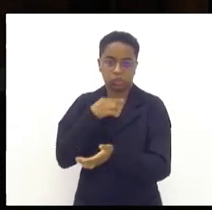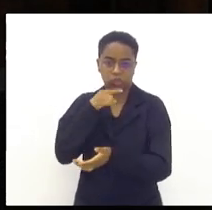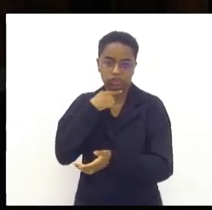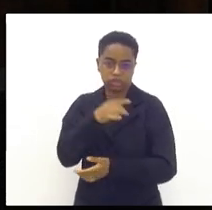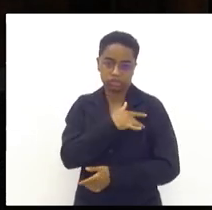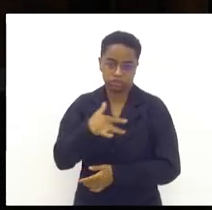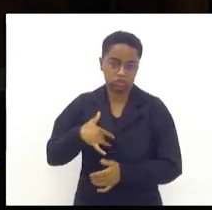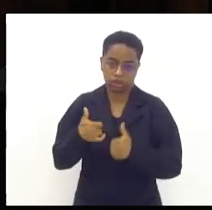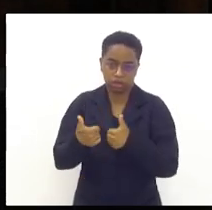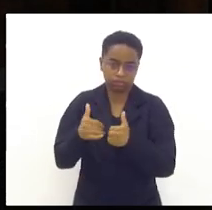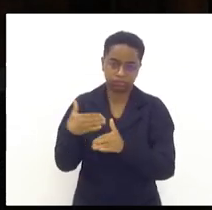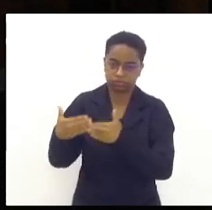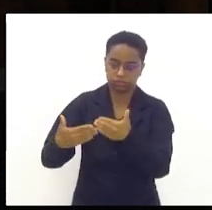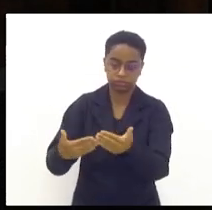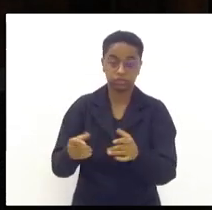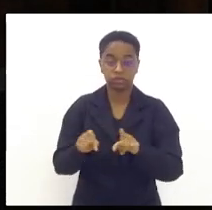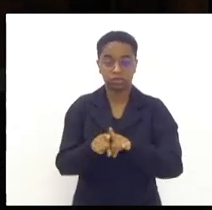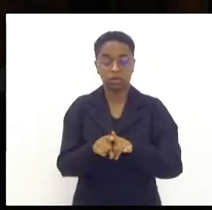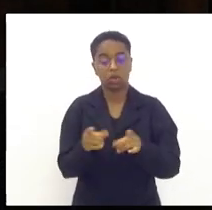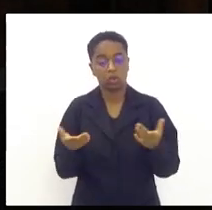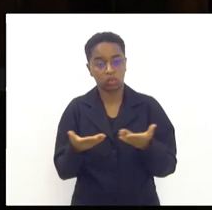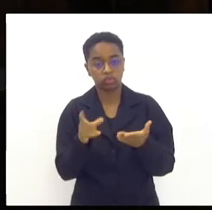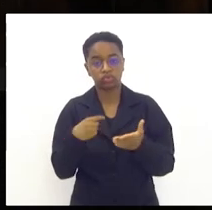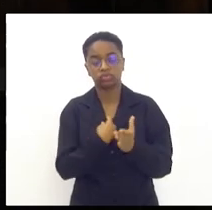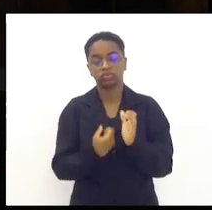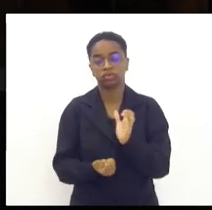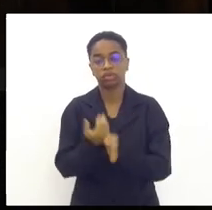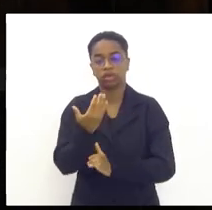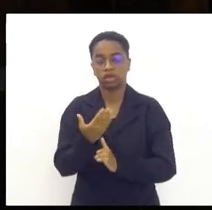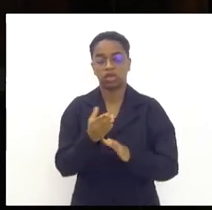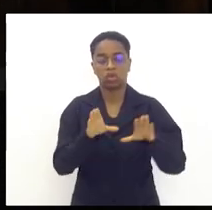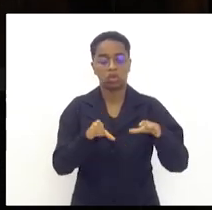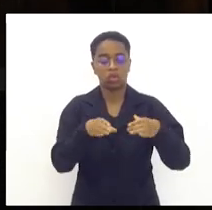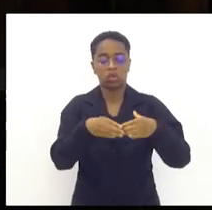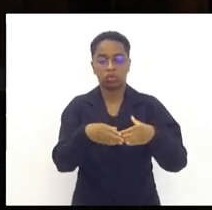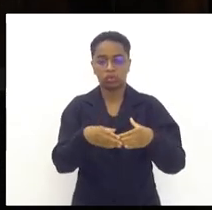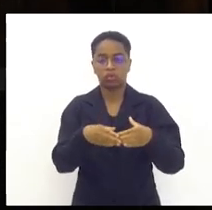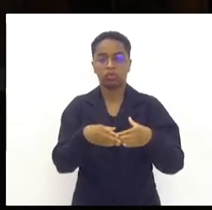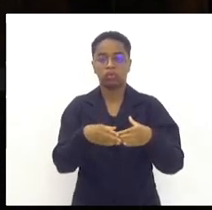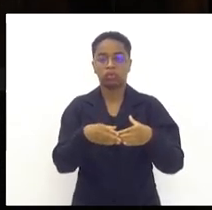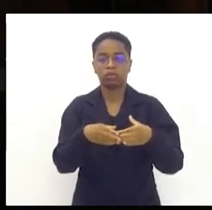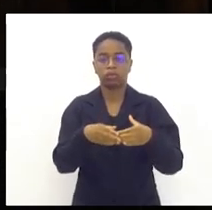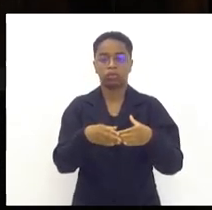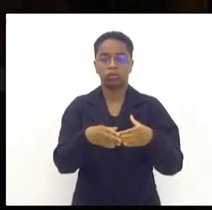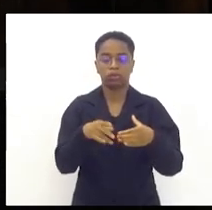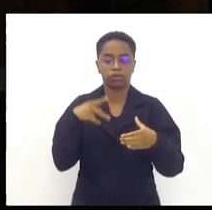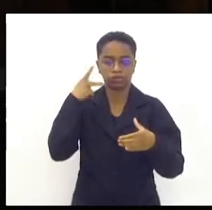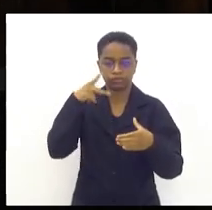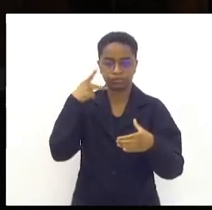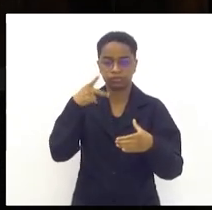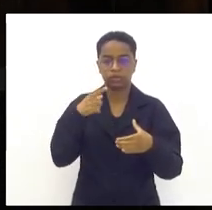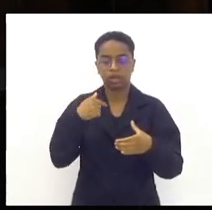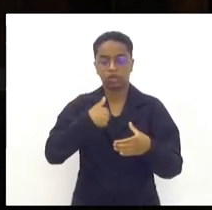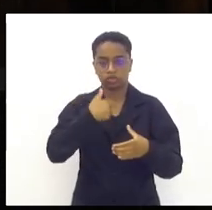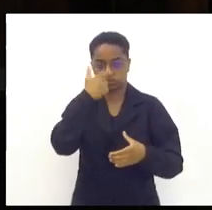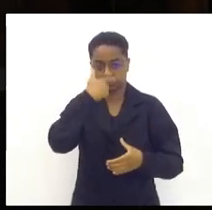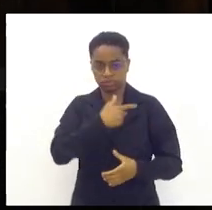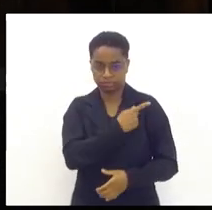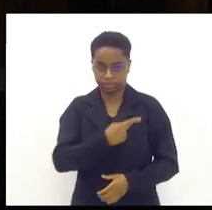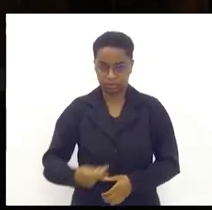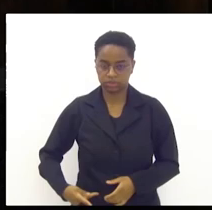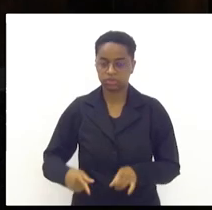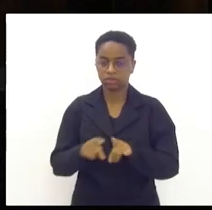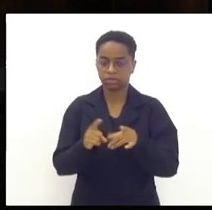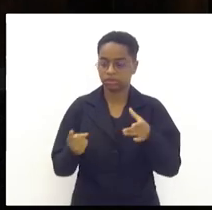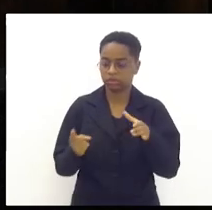e criamos hoje a frente parlamentar com a minha presidência, com a presença também do